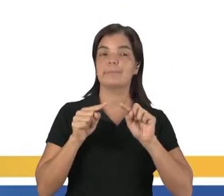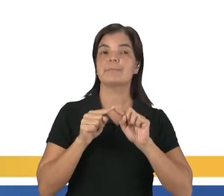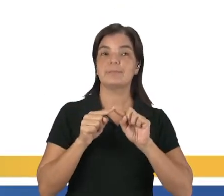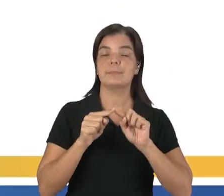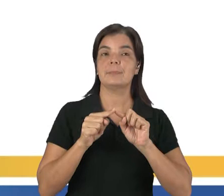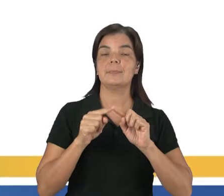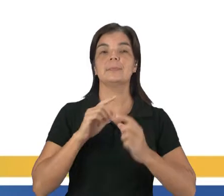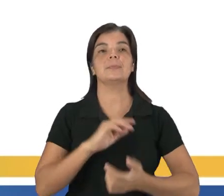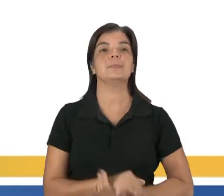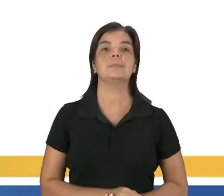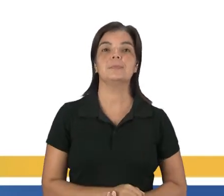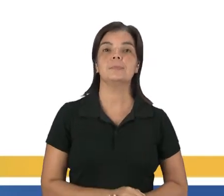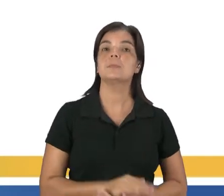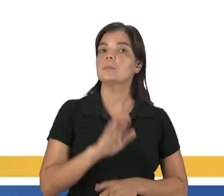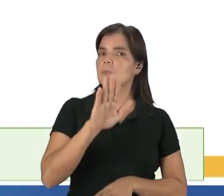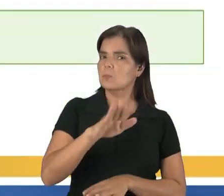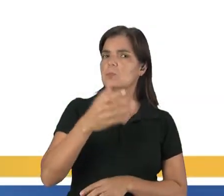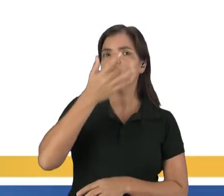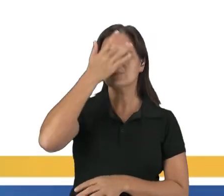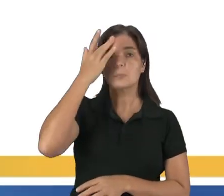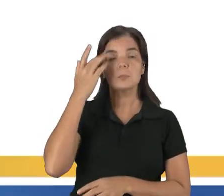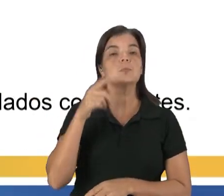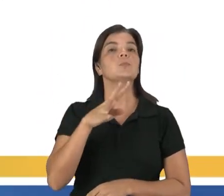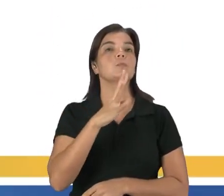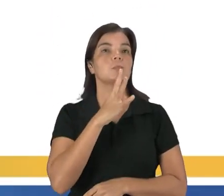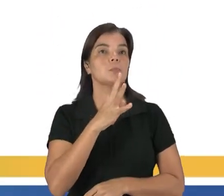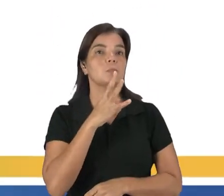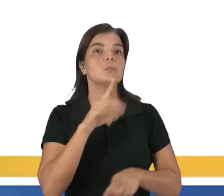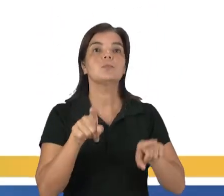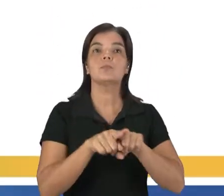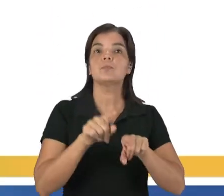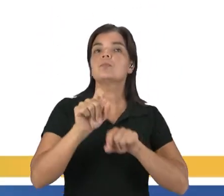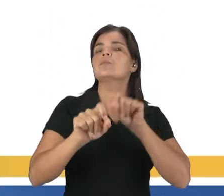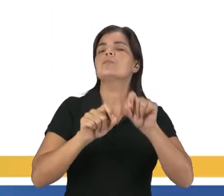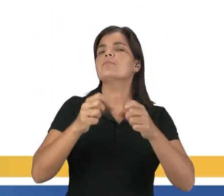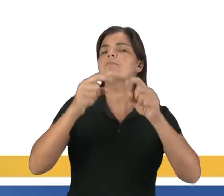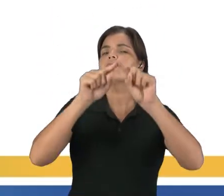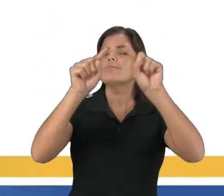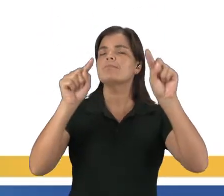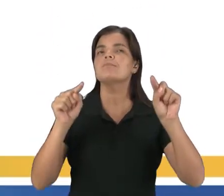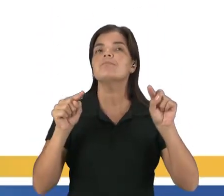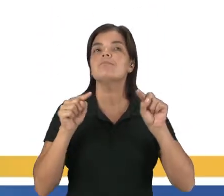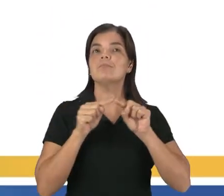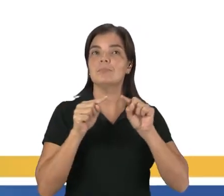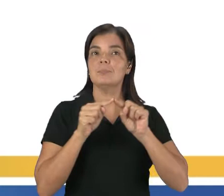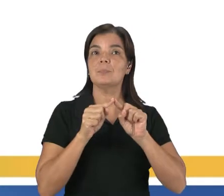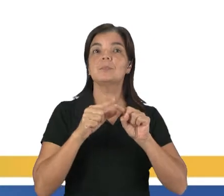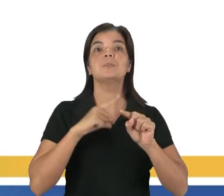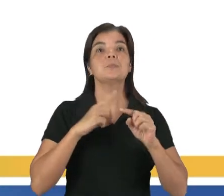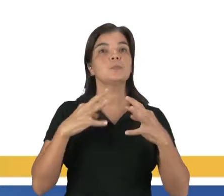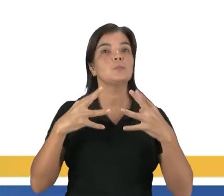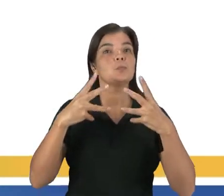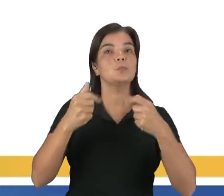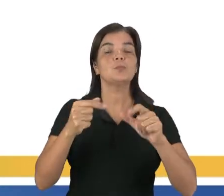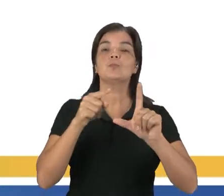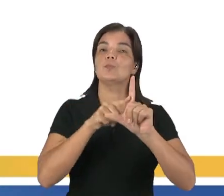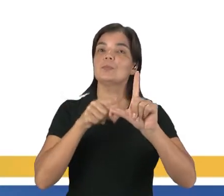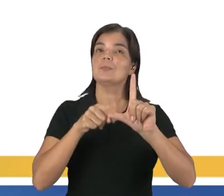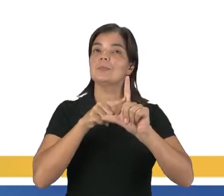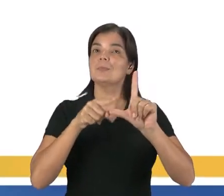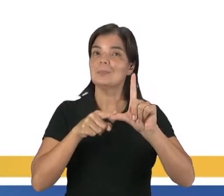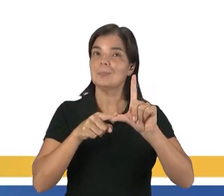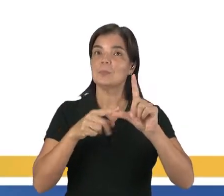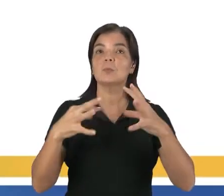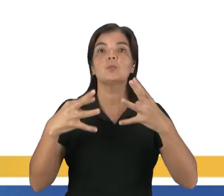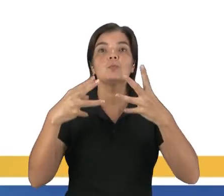que é sobre o quadrado. Muita gente conhece ele, né? Então, qual a definição de quadrado? É o paralelogramo que possui todos